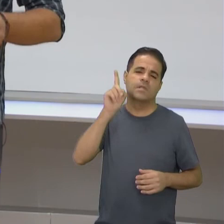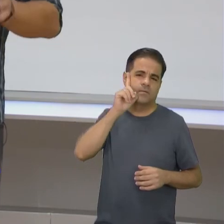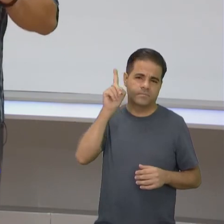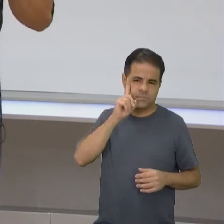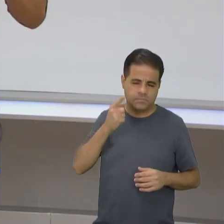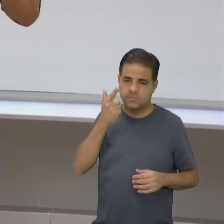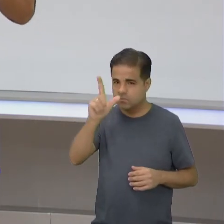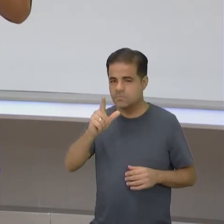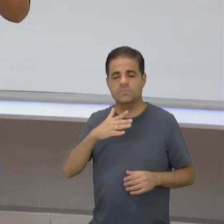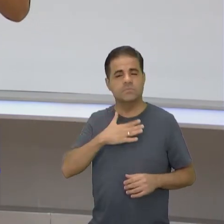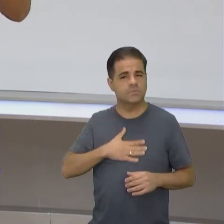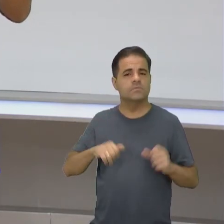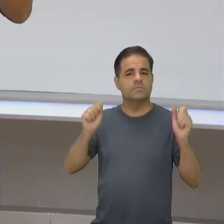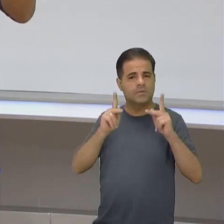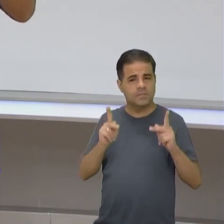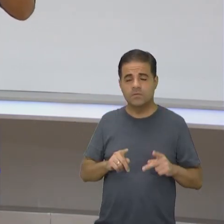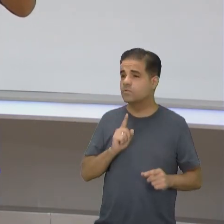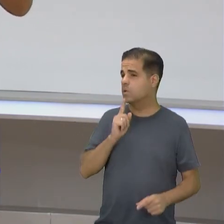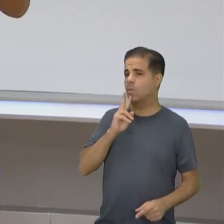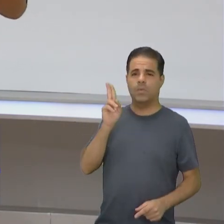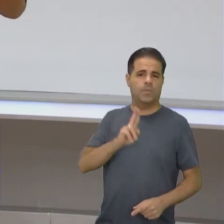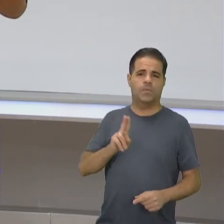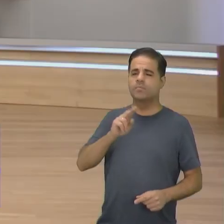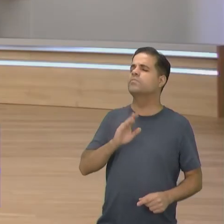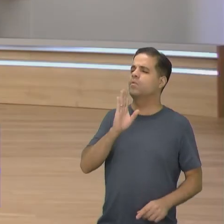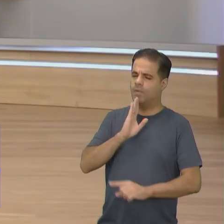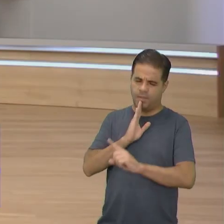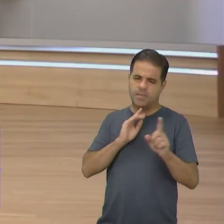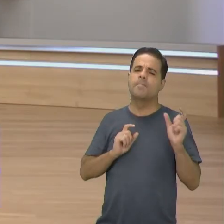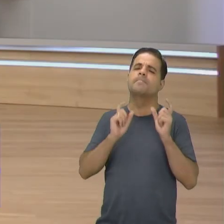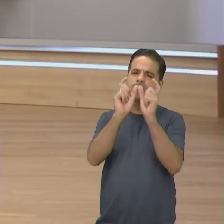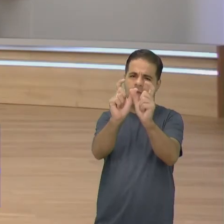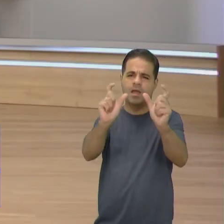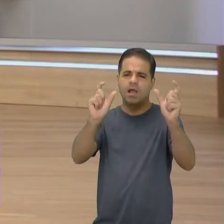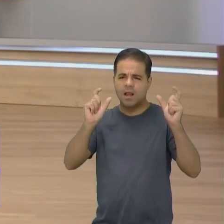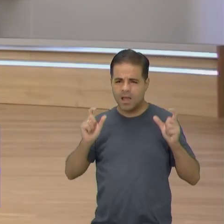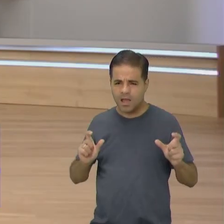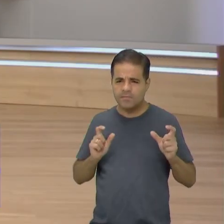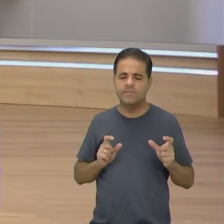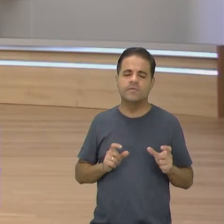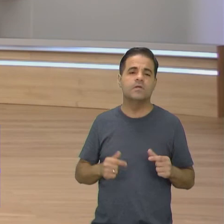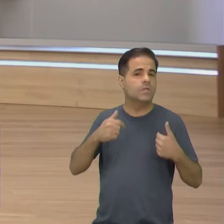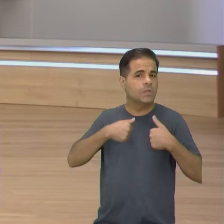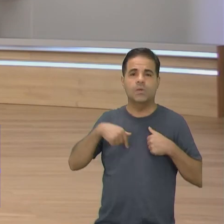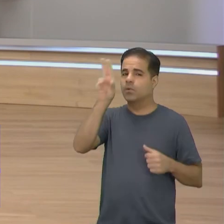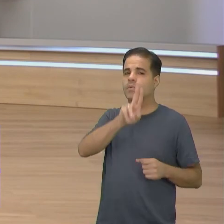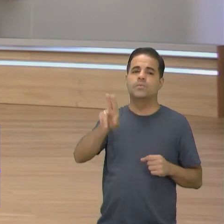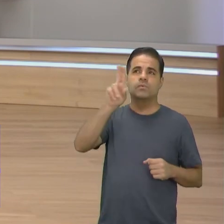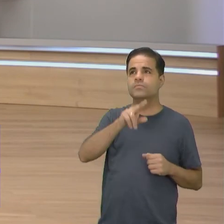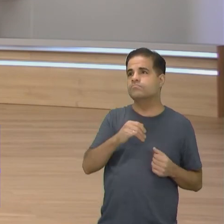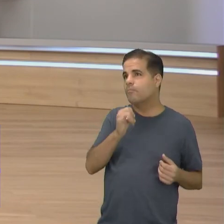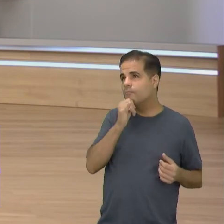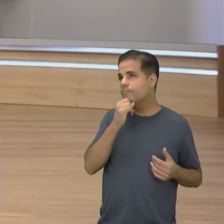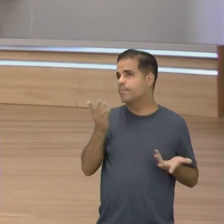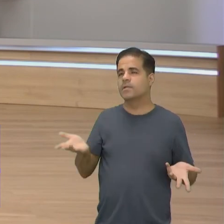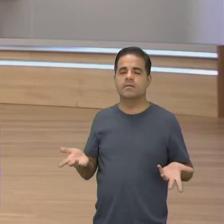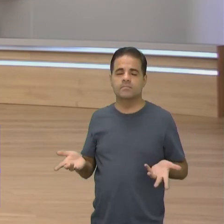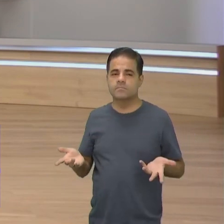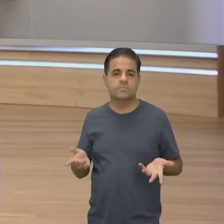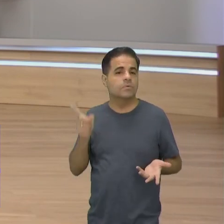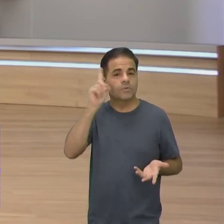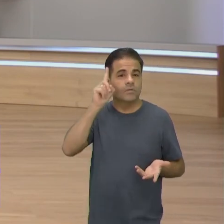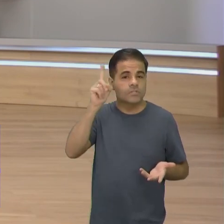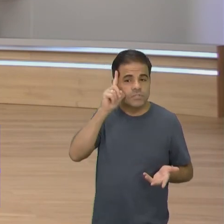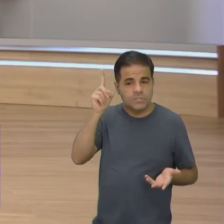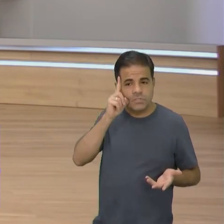e o vocabulário passivo, é aqueles que você não usa, mas você conhece as palavras. Então, ou seja, eu não uso, sei lá, no dia